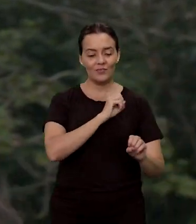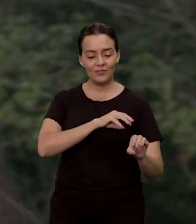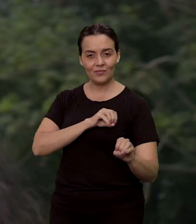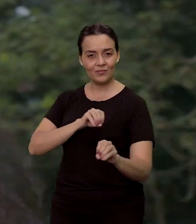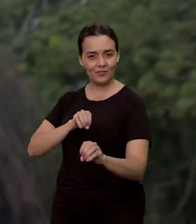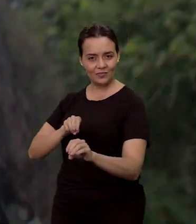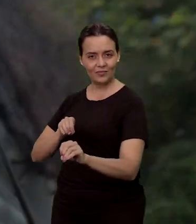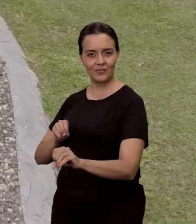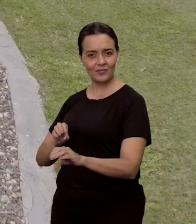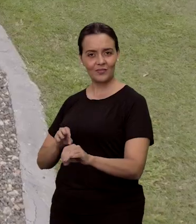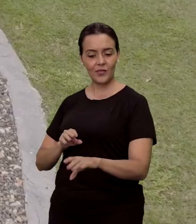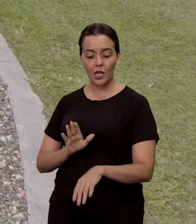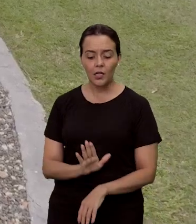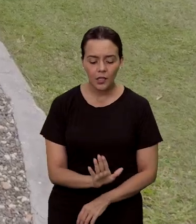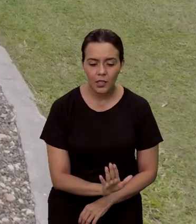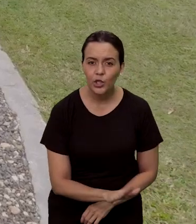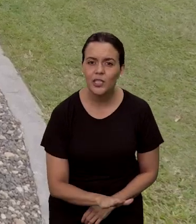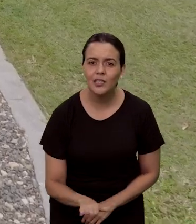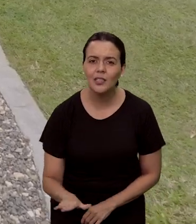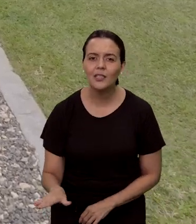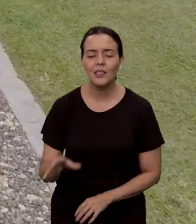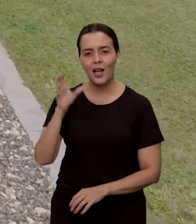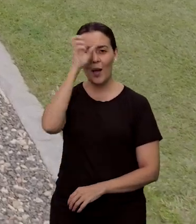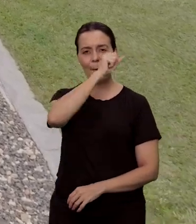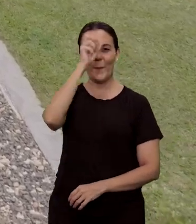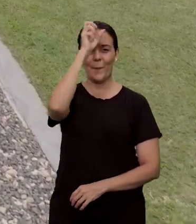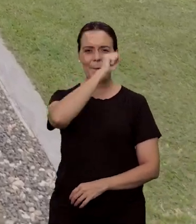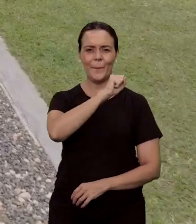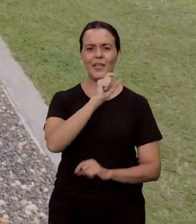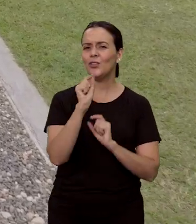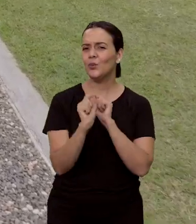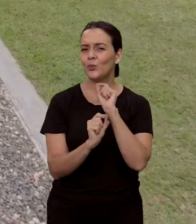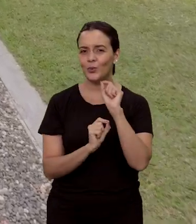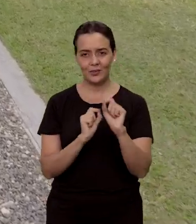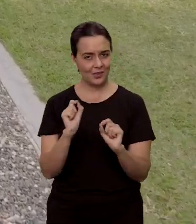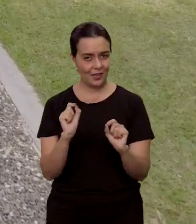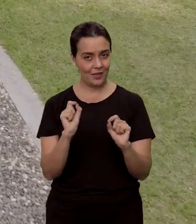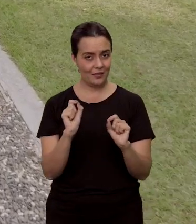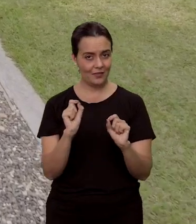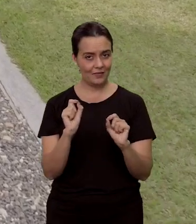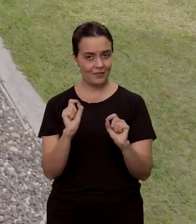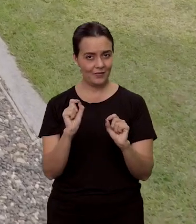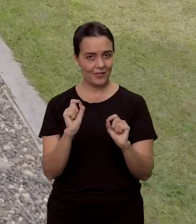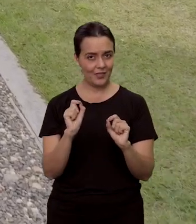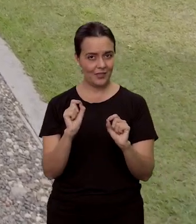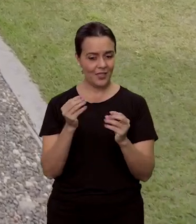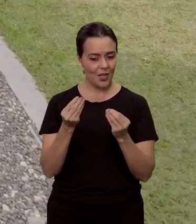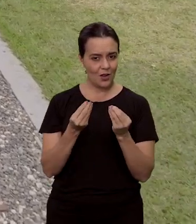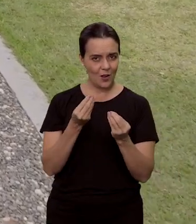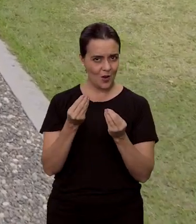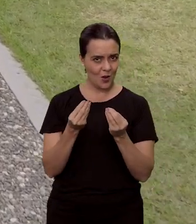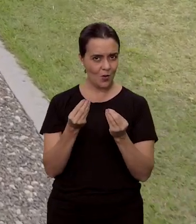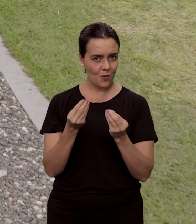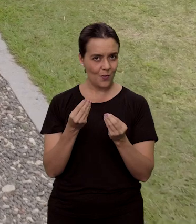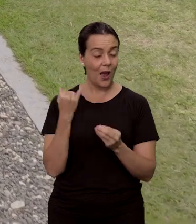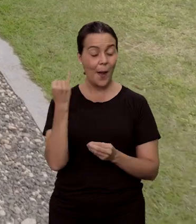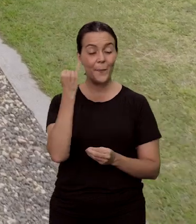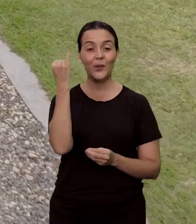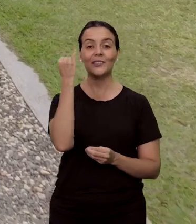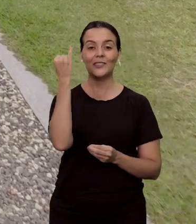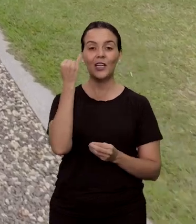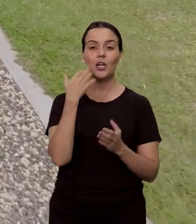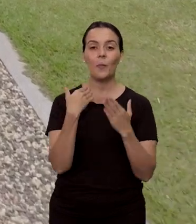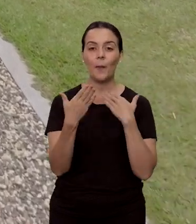ecológica. Crianças que começam desde cedo a aprender, mas aprender, e isso é que é importante discutir